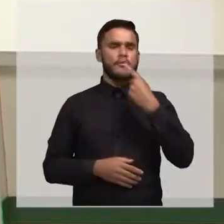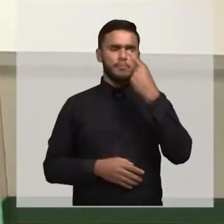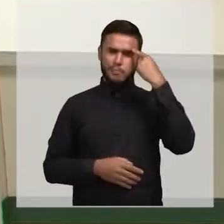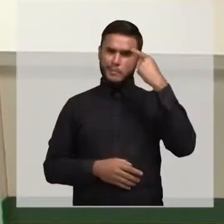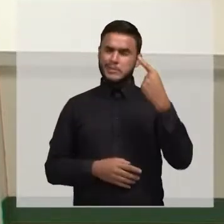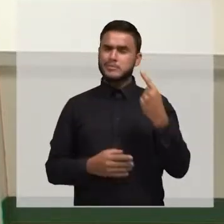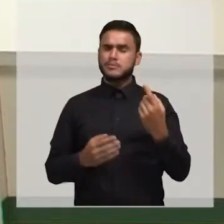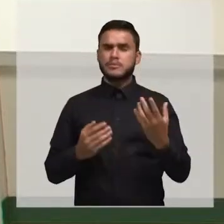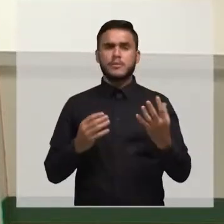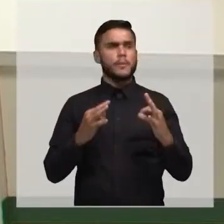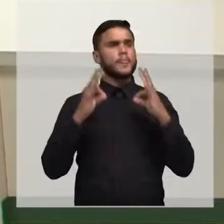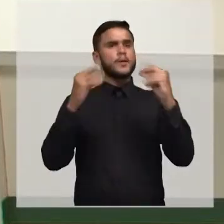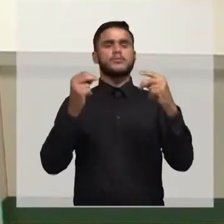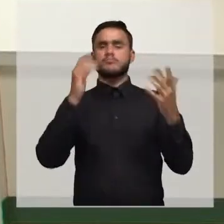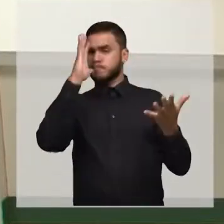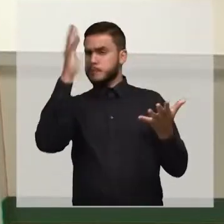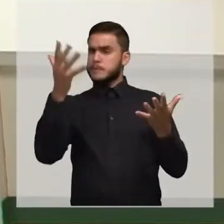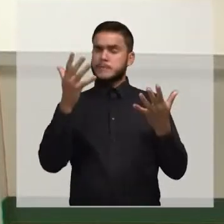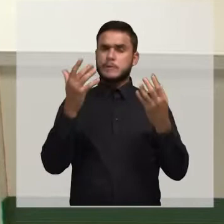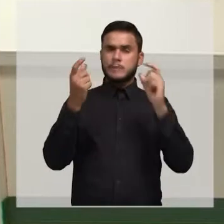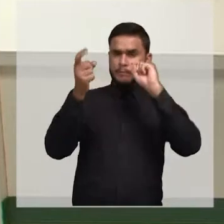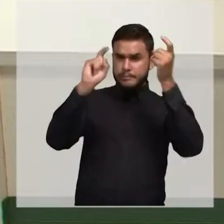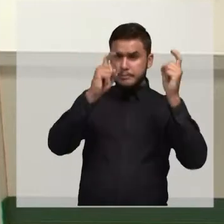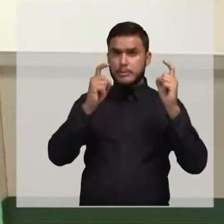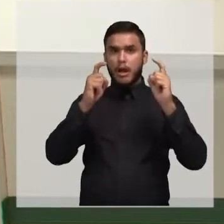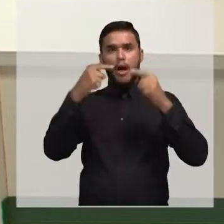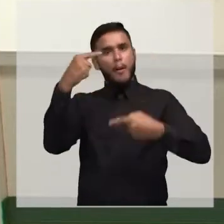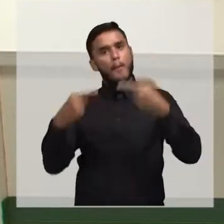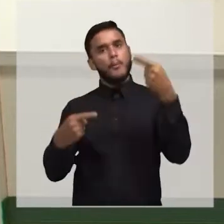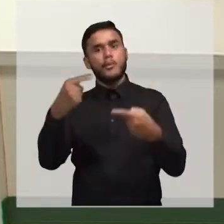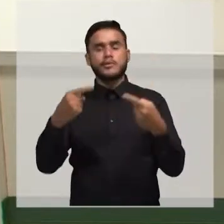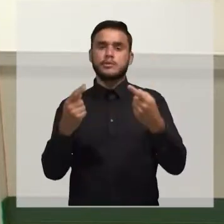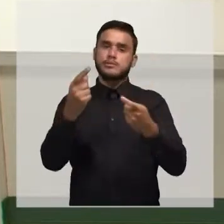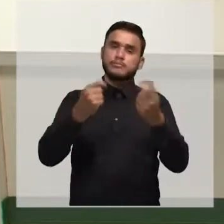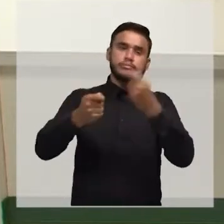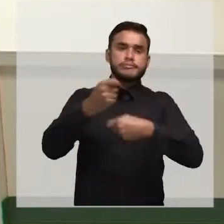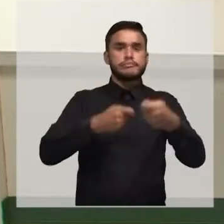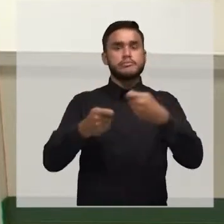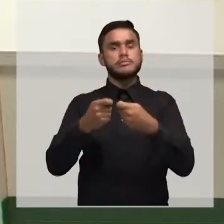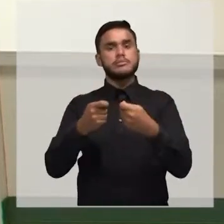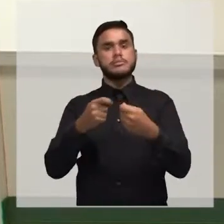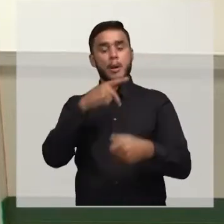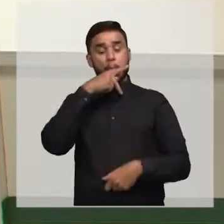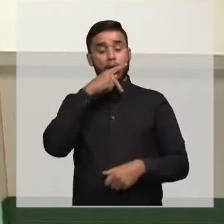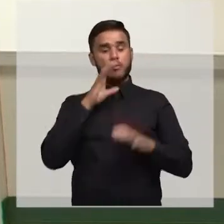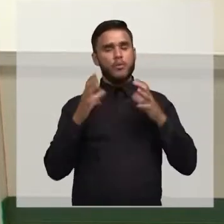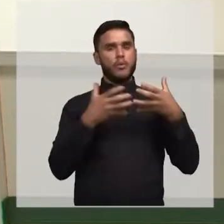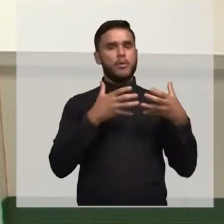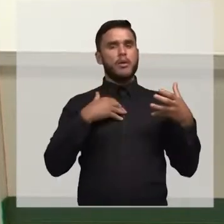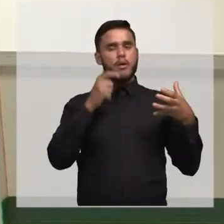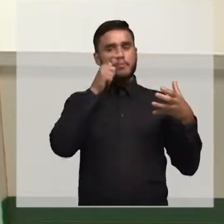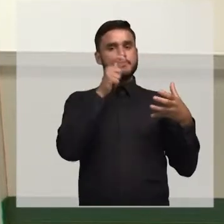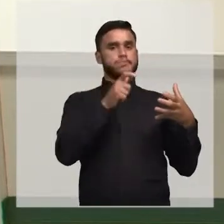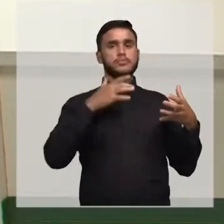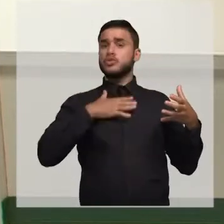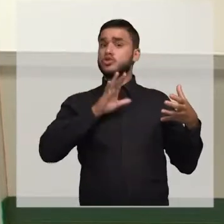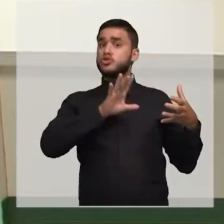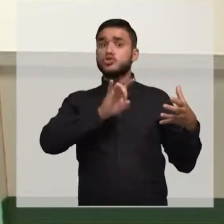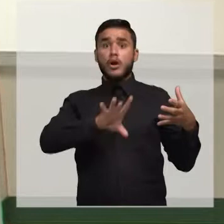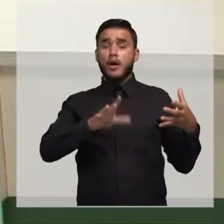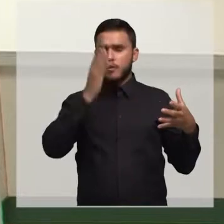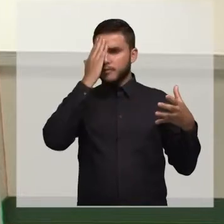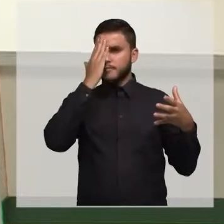são tomadas todas com um caráter político, econômico, partidário. E que interfere na vida da gente. E que não é só lá no Supremo